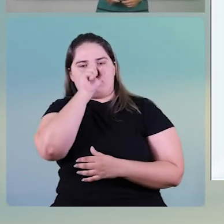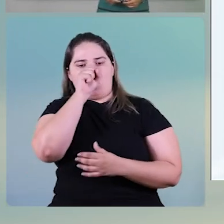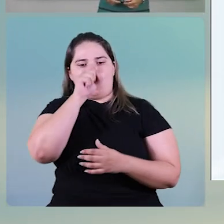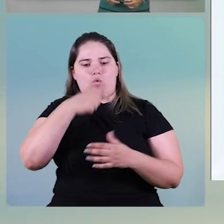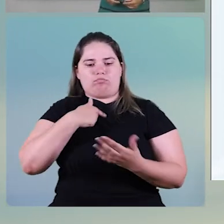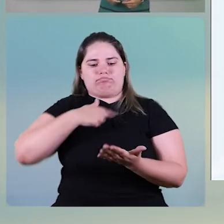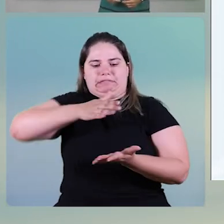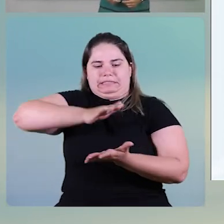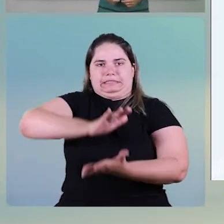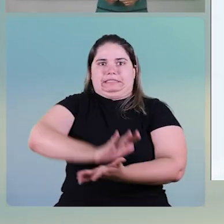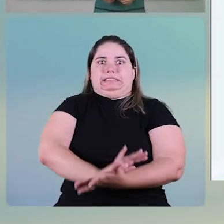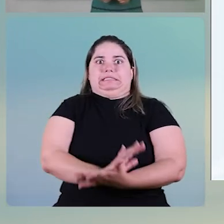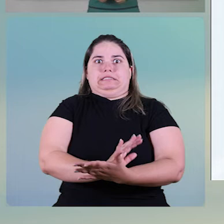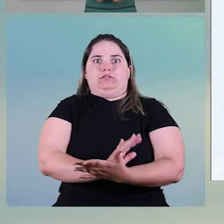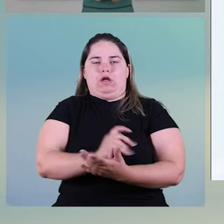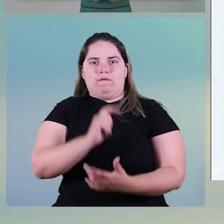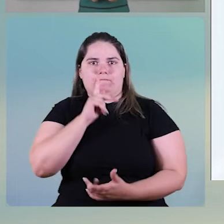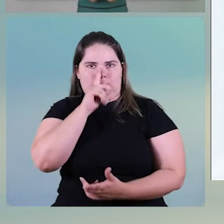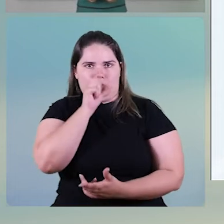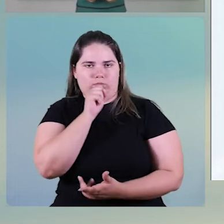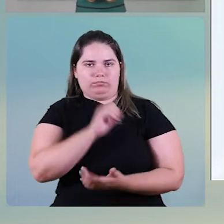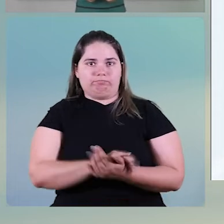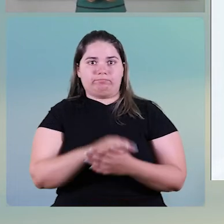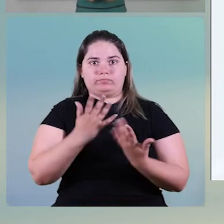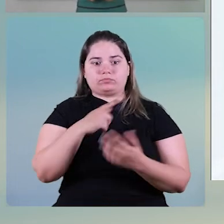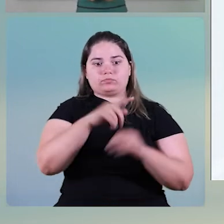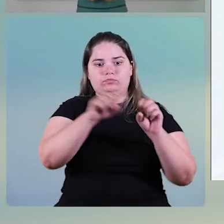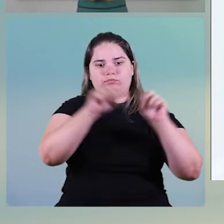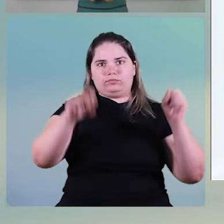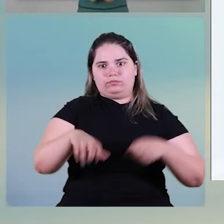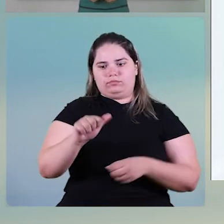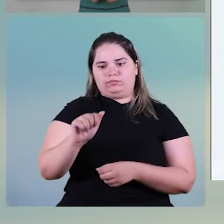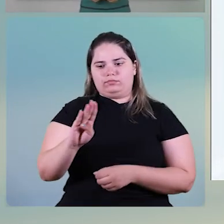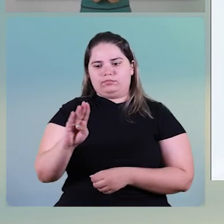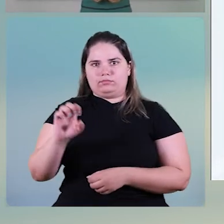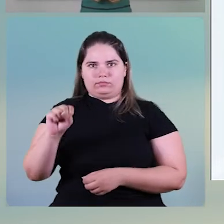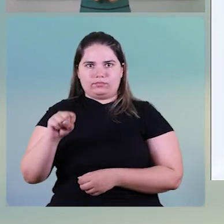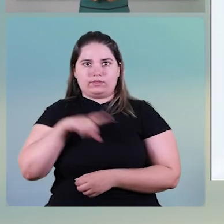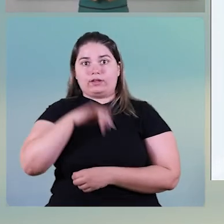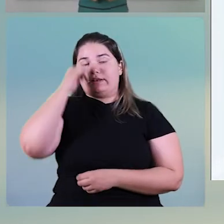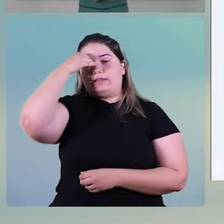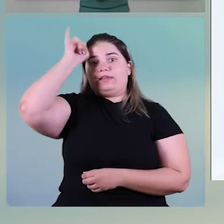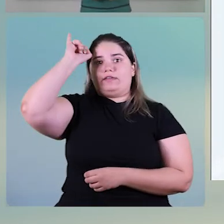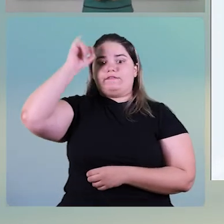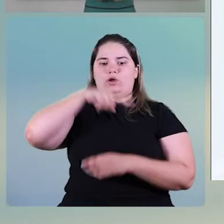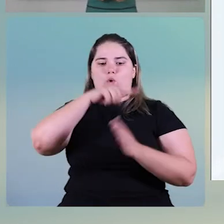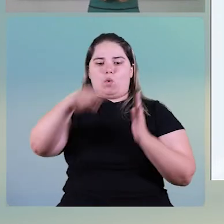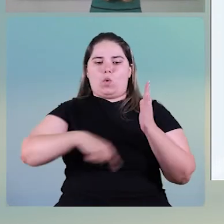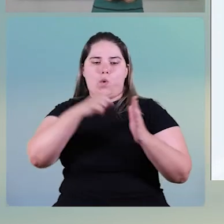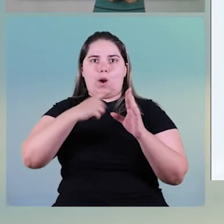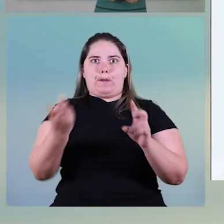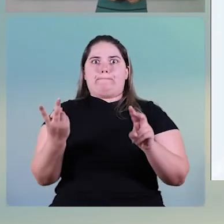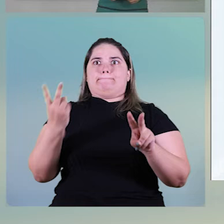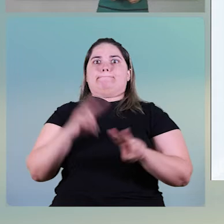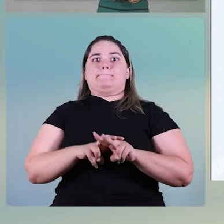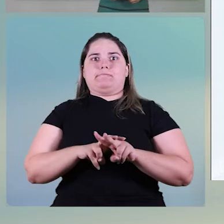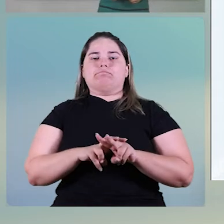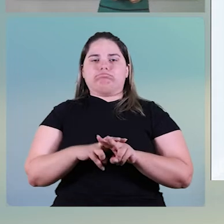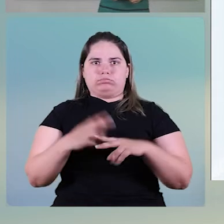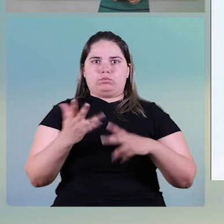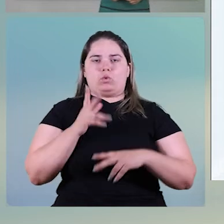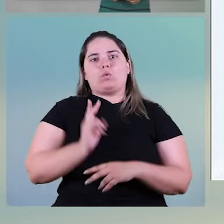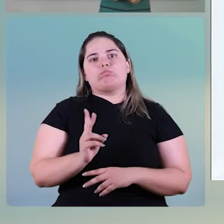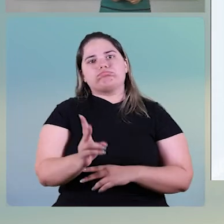O sistema ABS evita o travamento das rodas, mantendo a força de atrito no seu